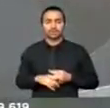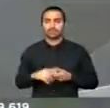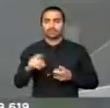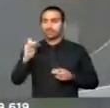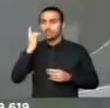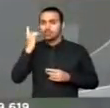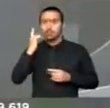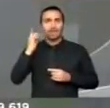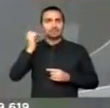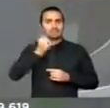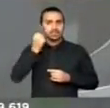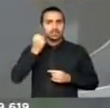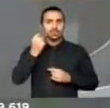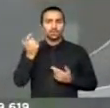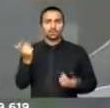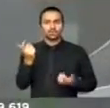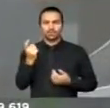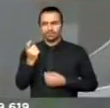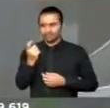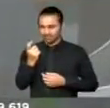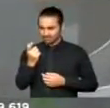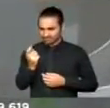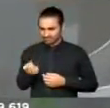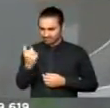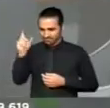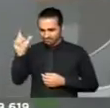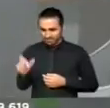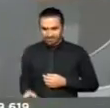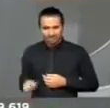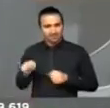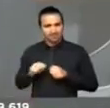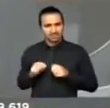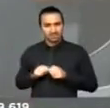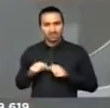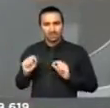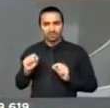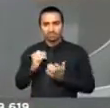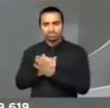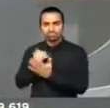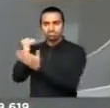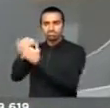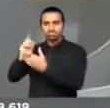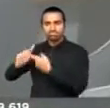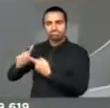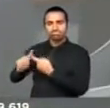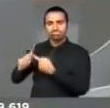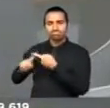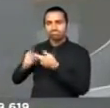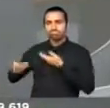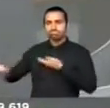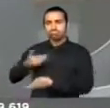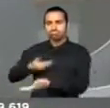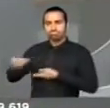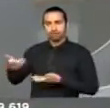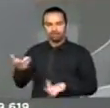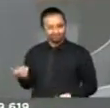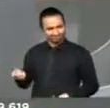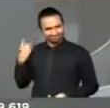deputados, parlamentares se comportando num fisiologismo toma lá da cá, numa contraprestação